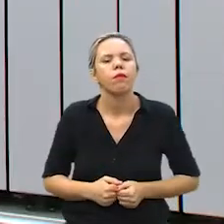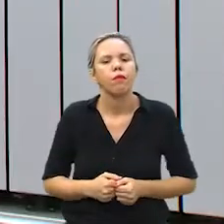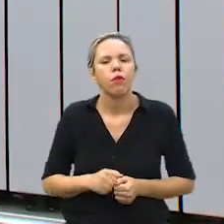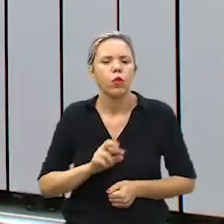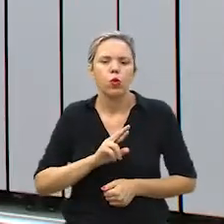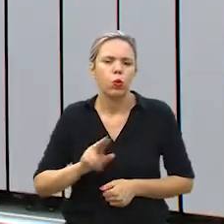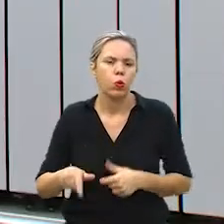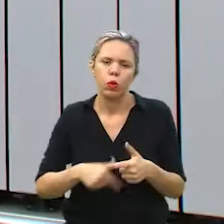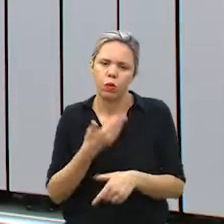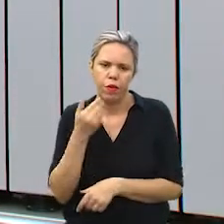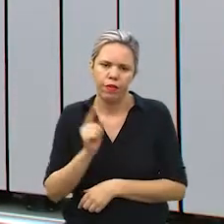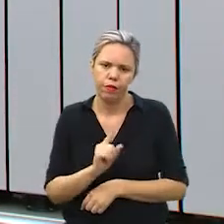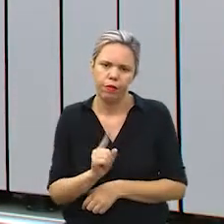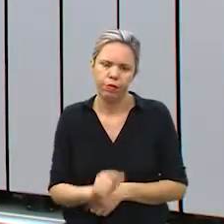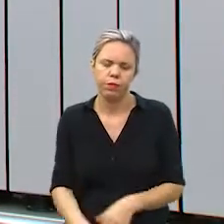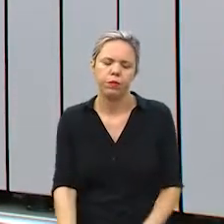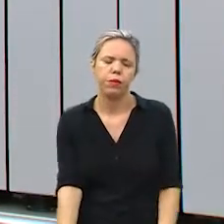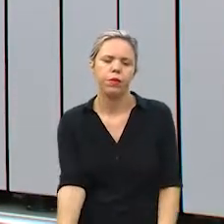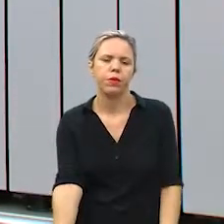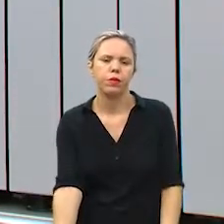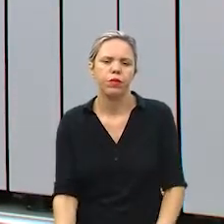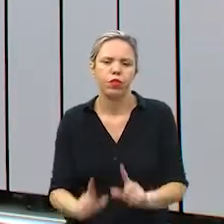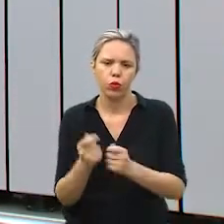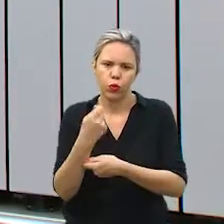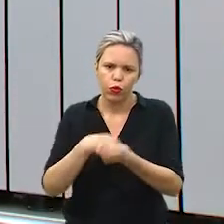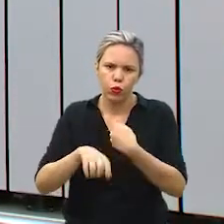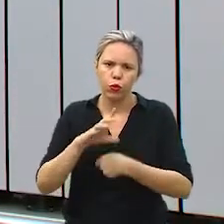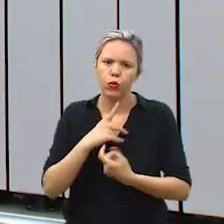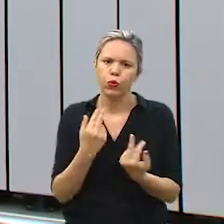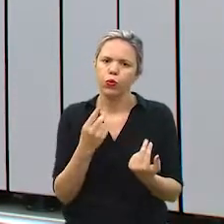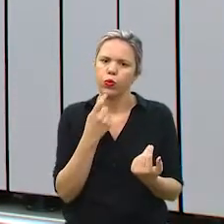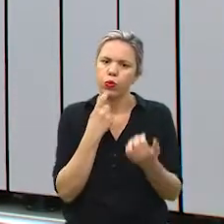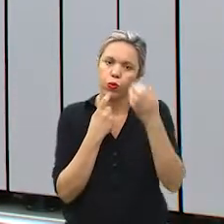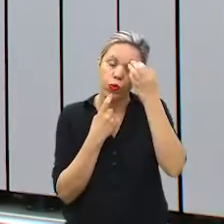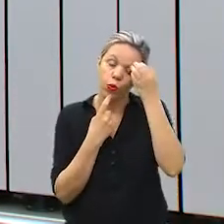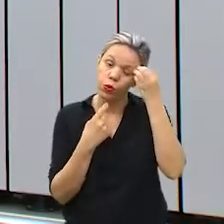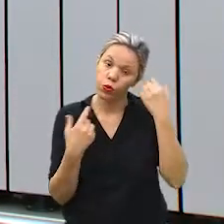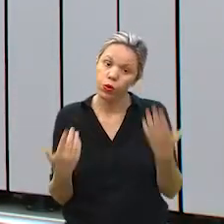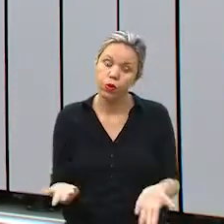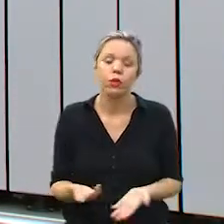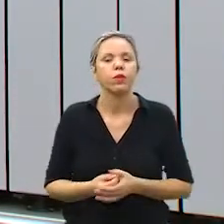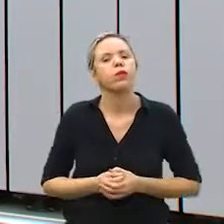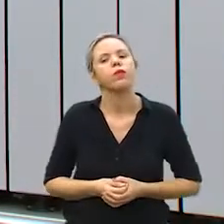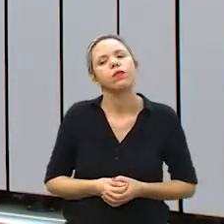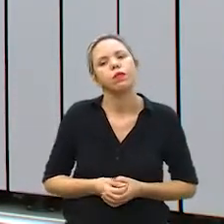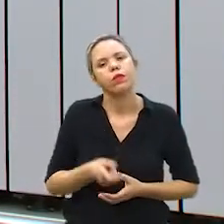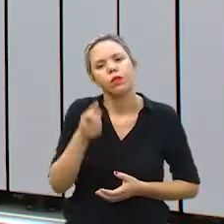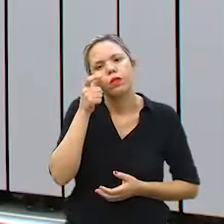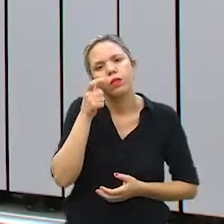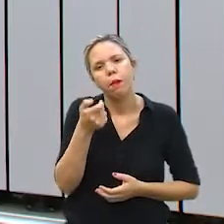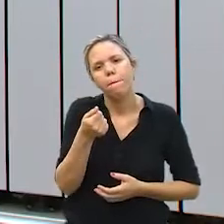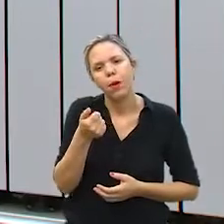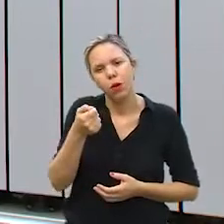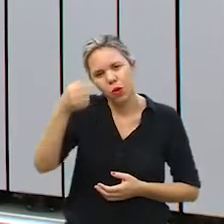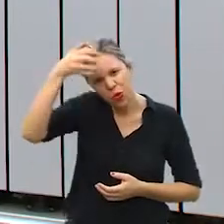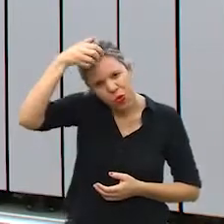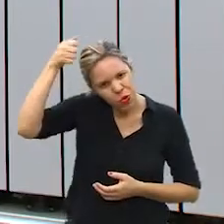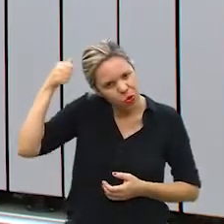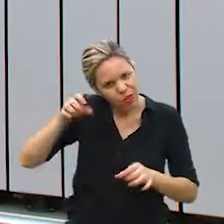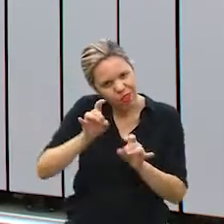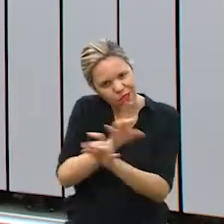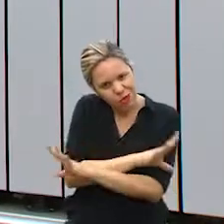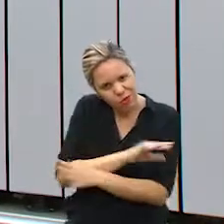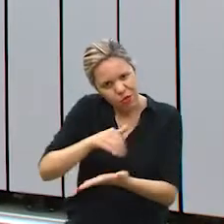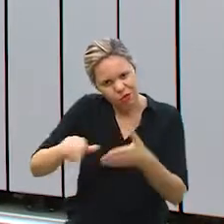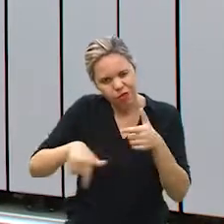um trabalho fácil, né? Fazer a gestão de uma cidade como Campinas, você já está vendo que ele está com pouco cabelo. A hora que terminar a gestão